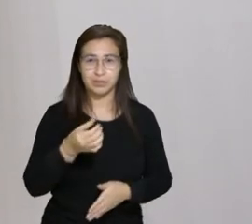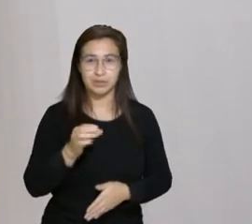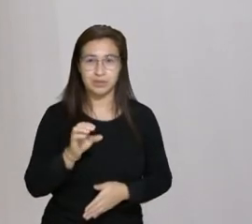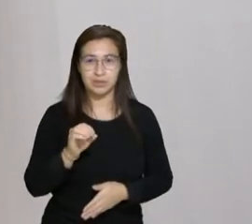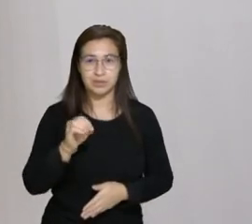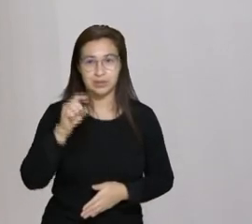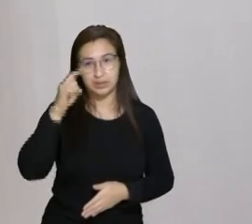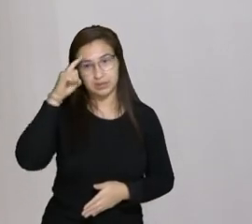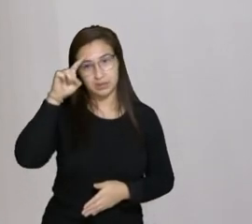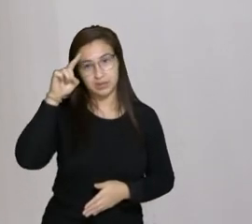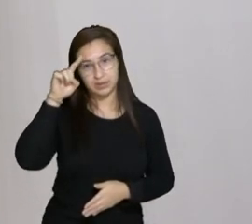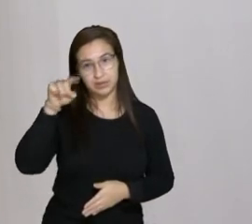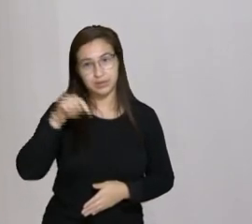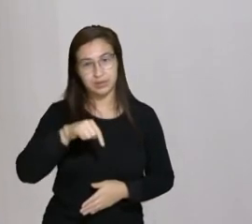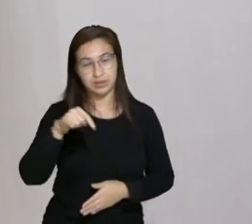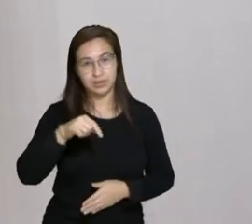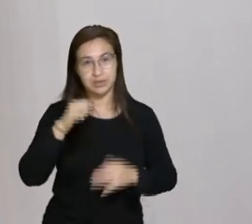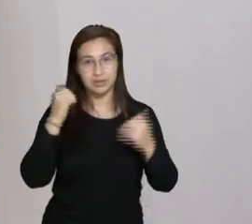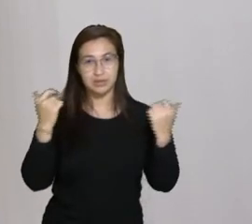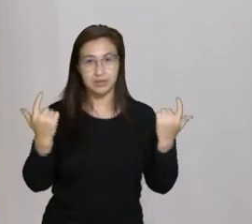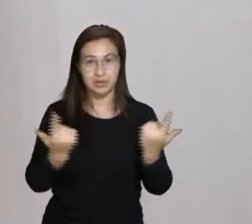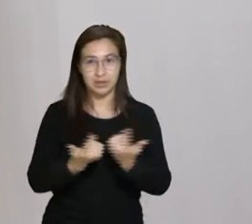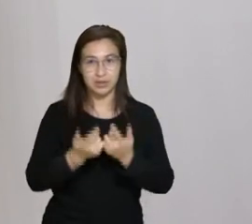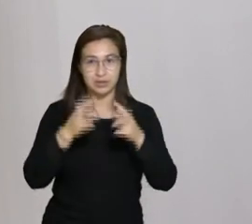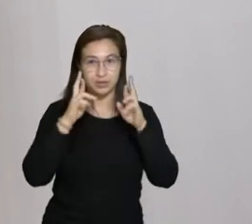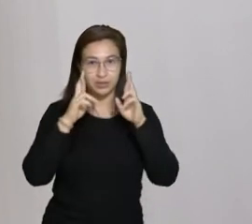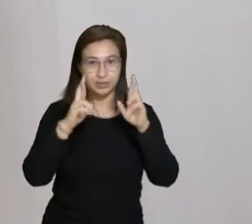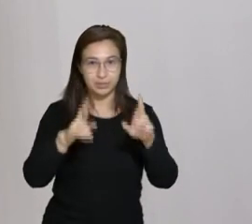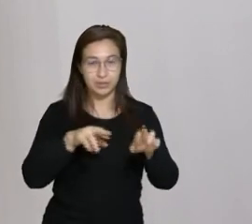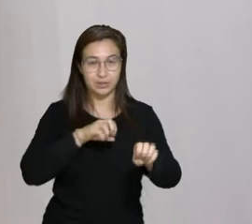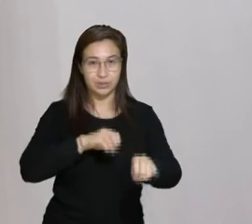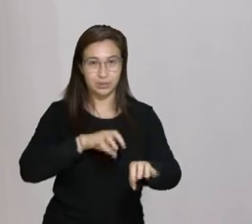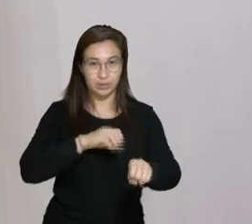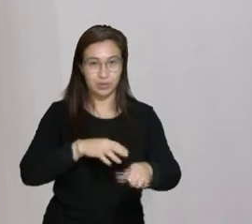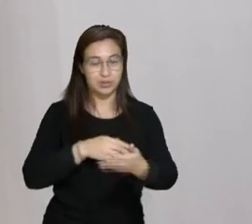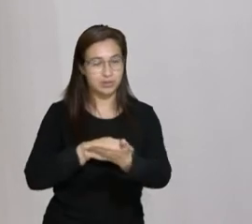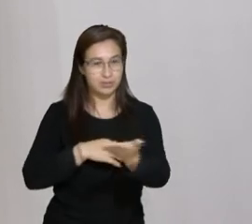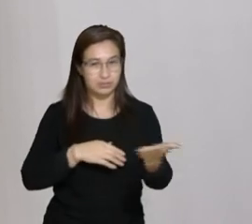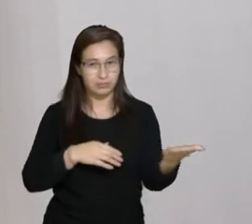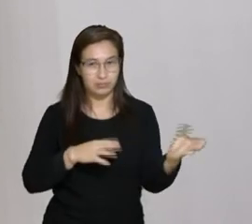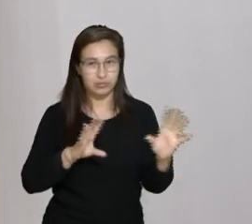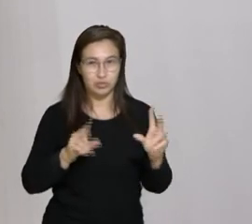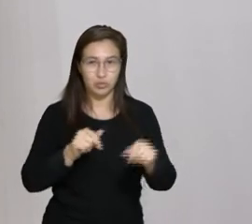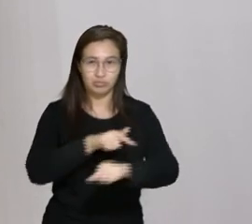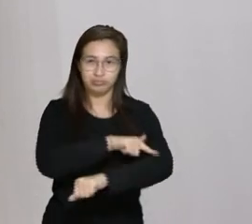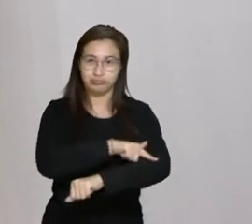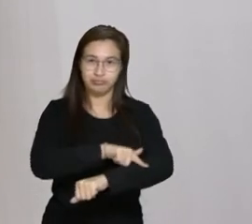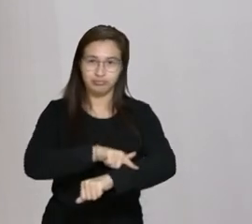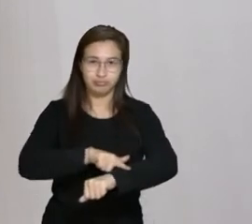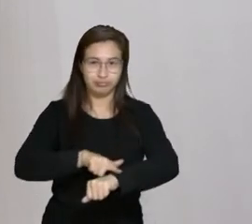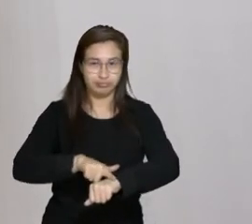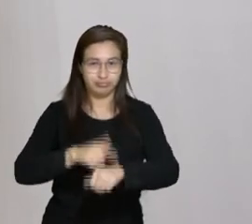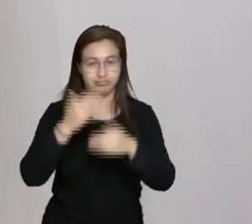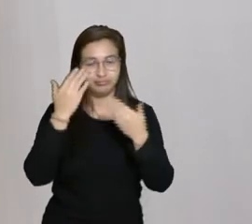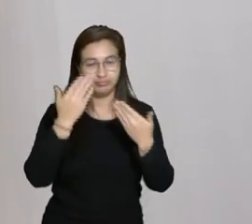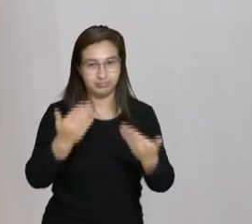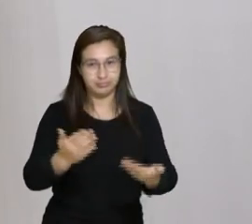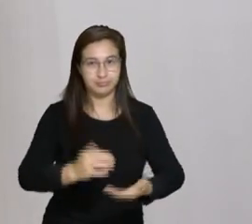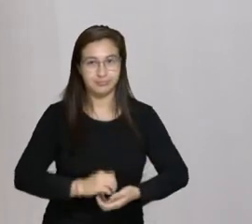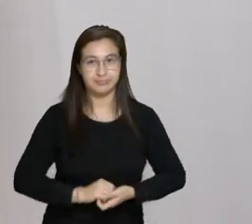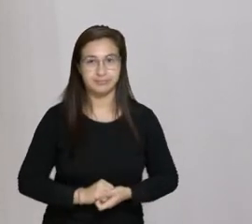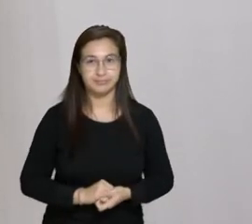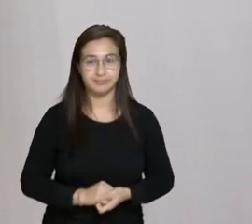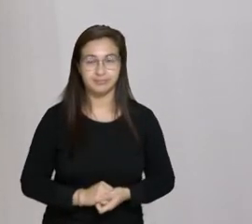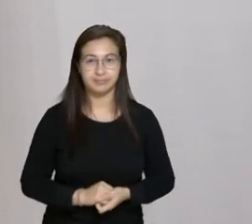casa e o respeito à educação do tratamento dos parlamentares que eu gostaria que deixar meus agradecimentos